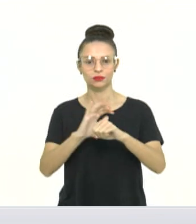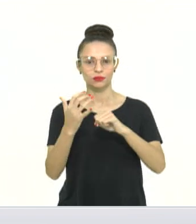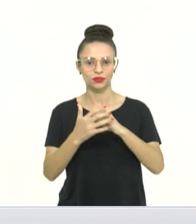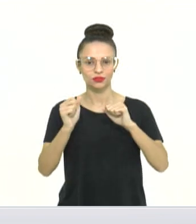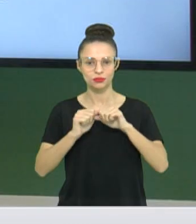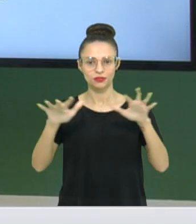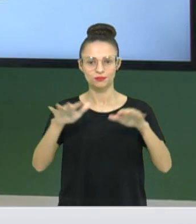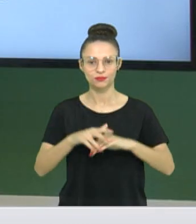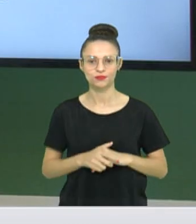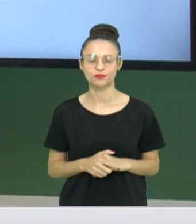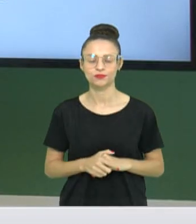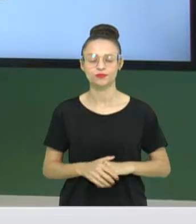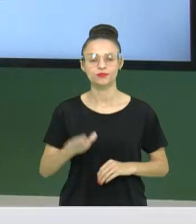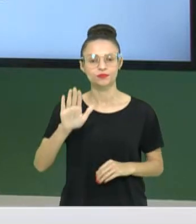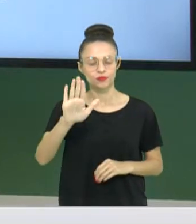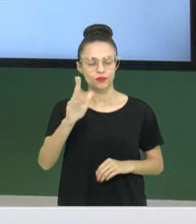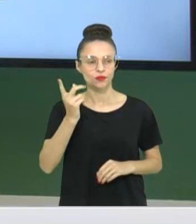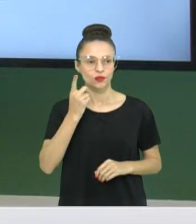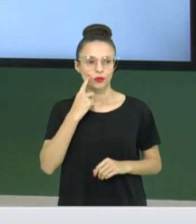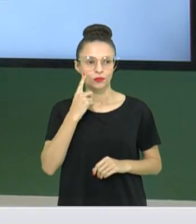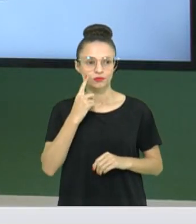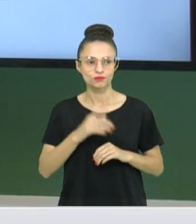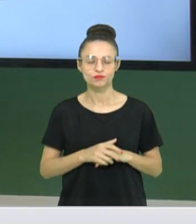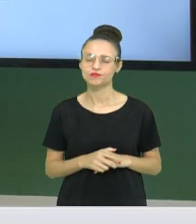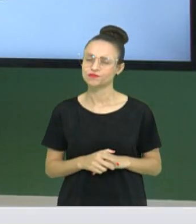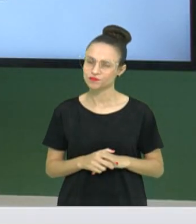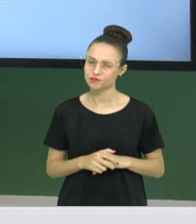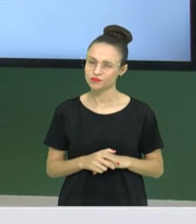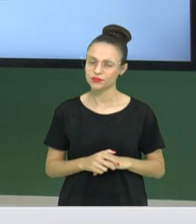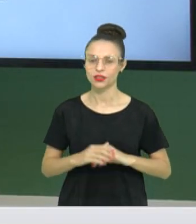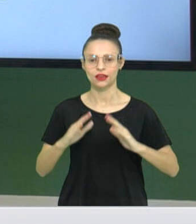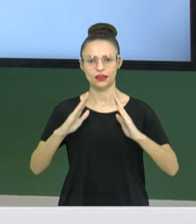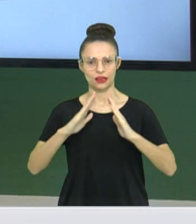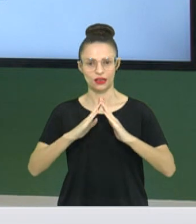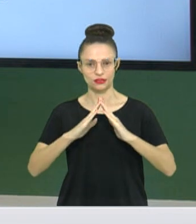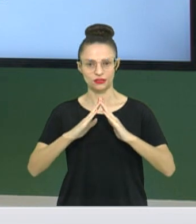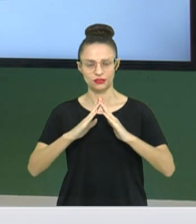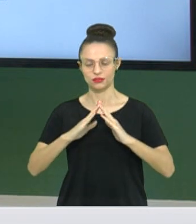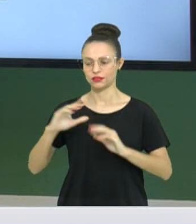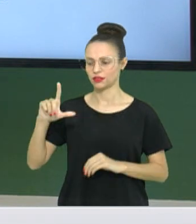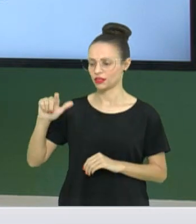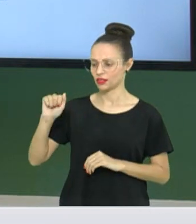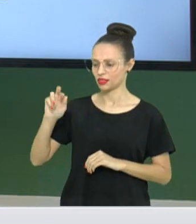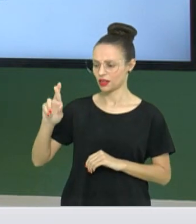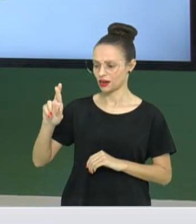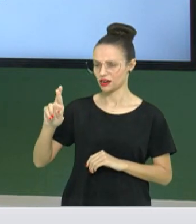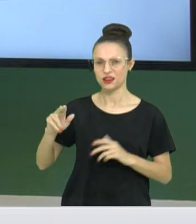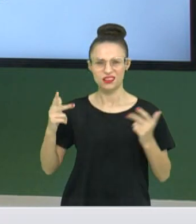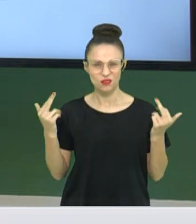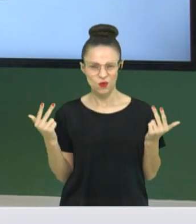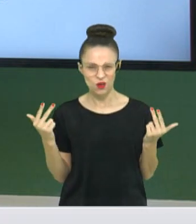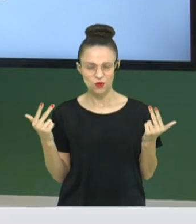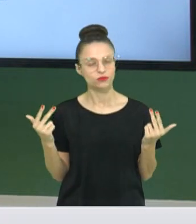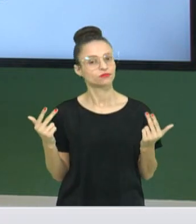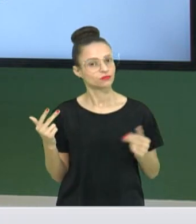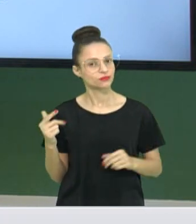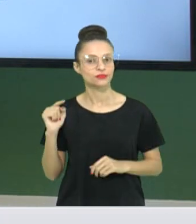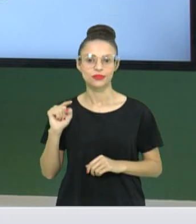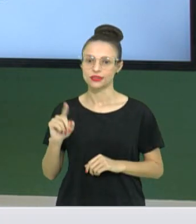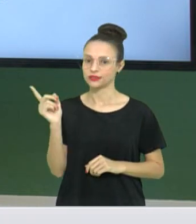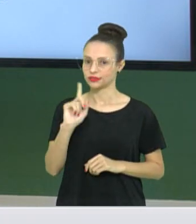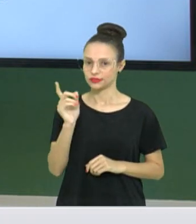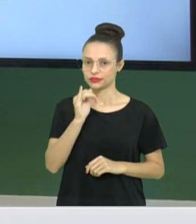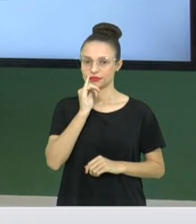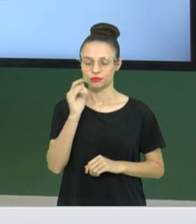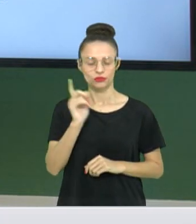pandemia. Fazer um parênteses aqui. Professora, casa e lar não é a mesma coisa? Neste caso,